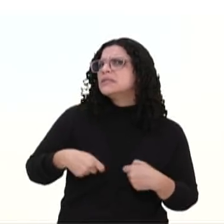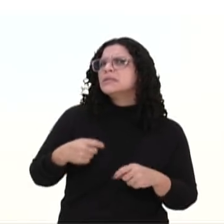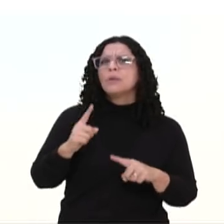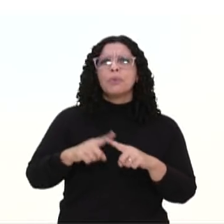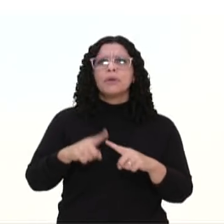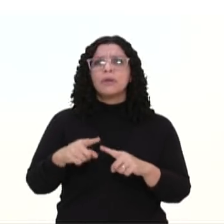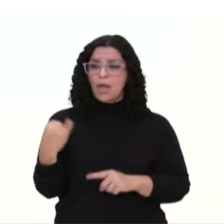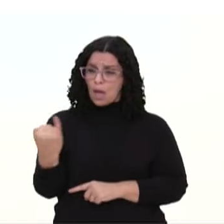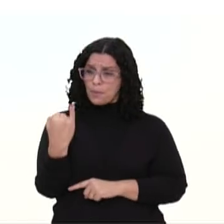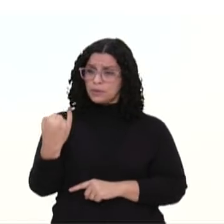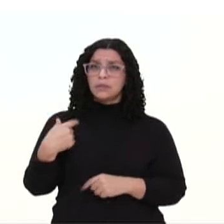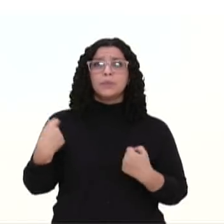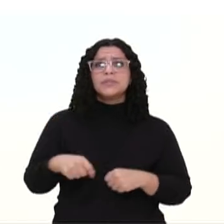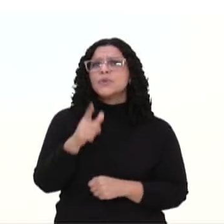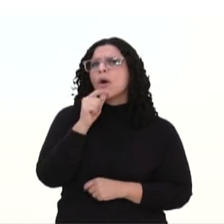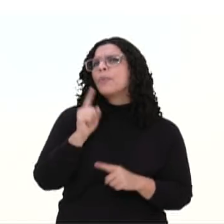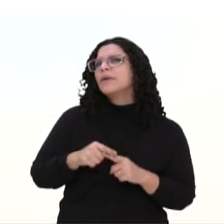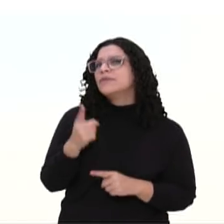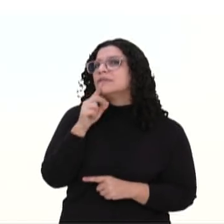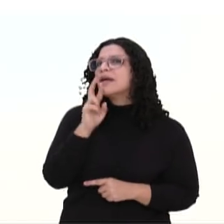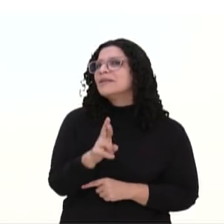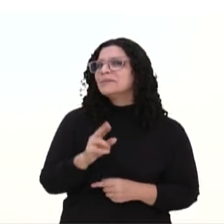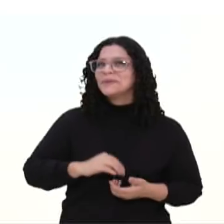importante para a gente? Com vocês lá.